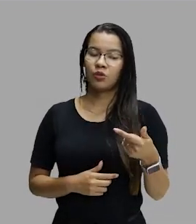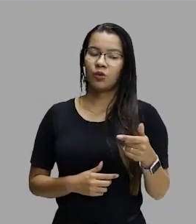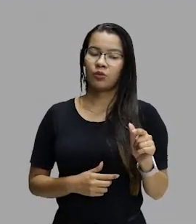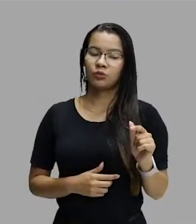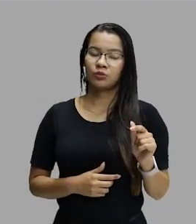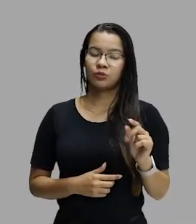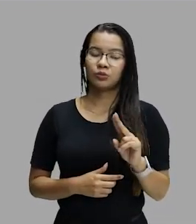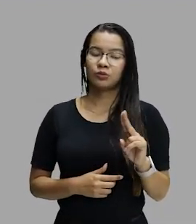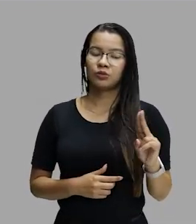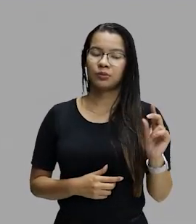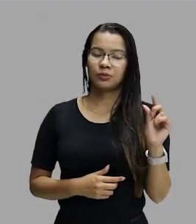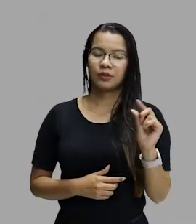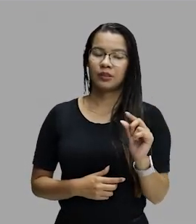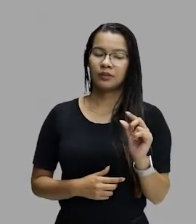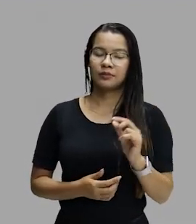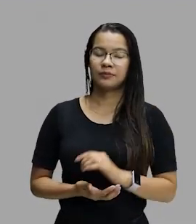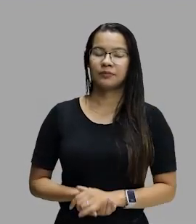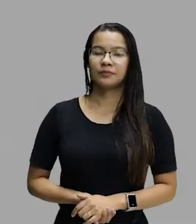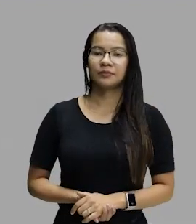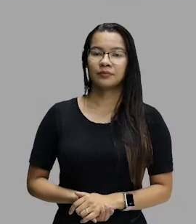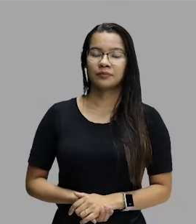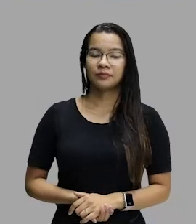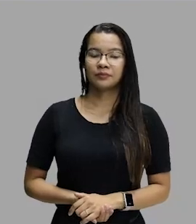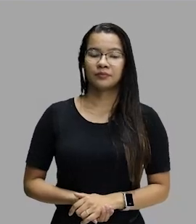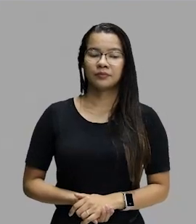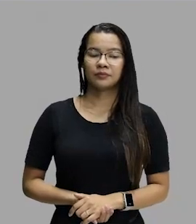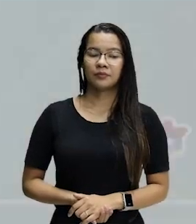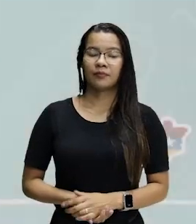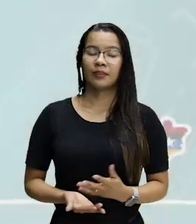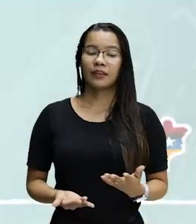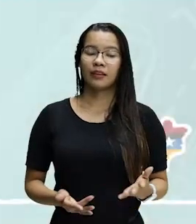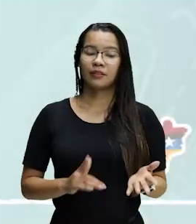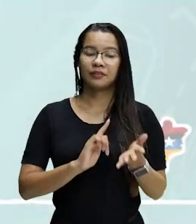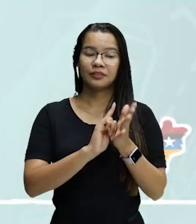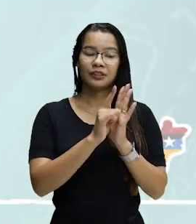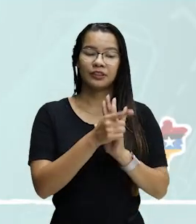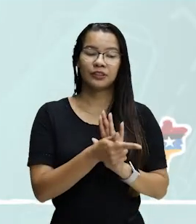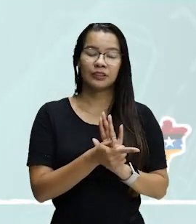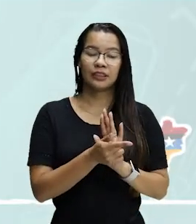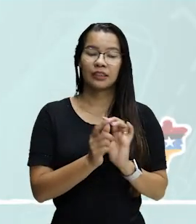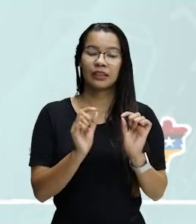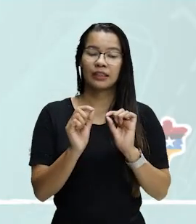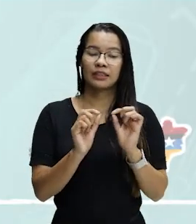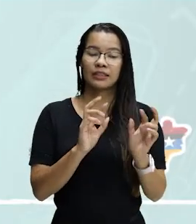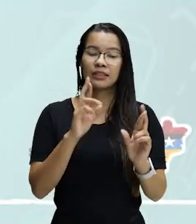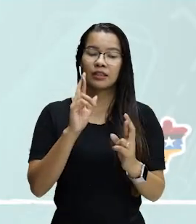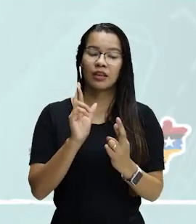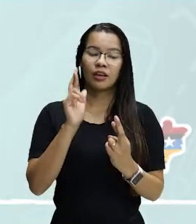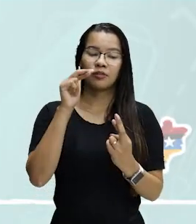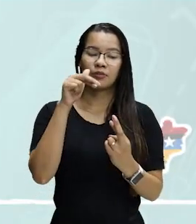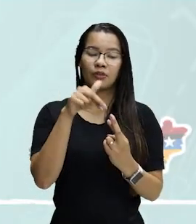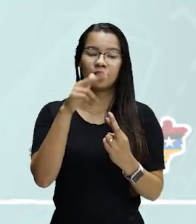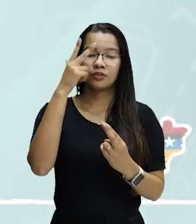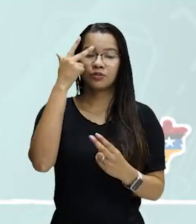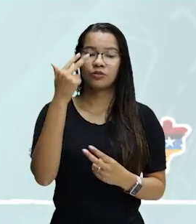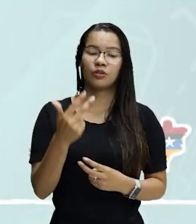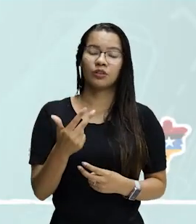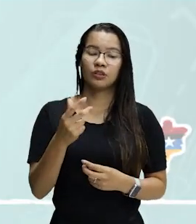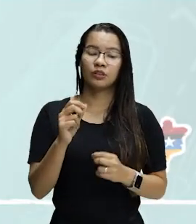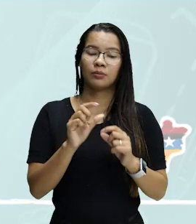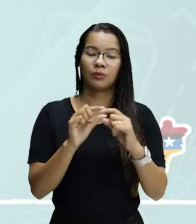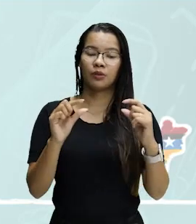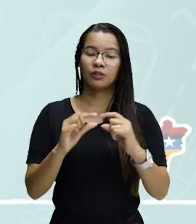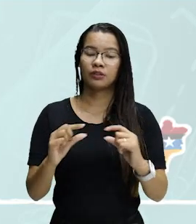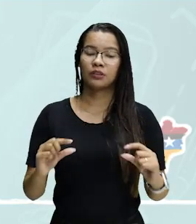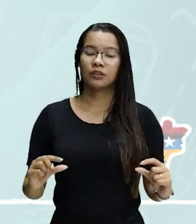Brichta, Marco Nanini e José Wilker. Olha só. O gênero que eu trouxe aí na tela anterior se refere a